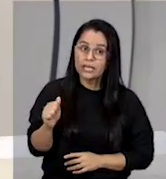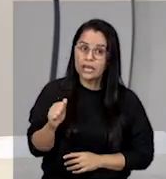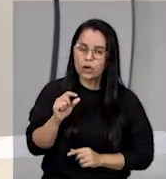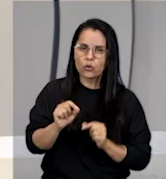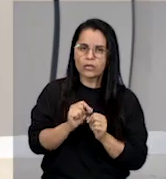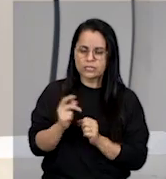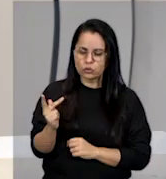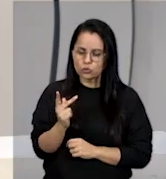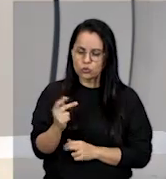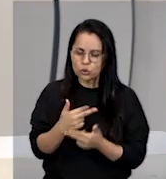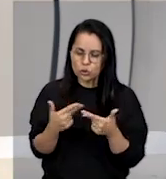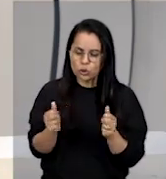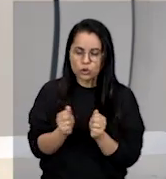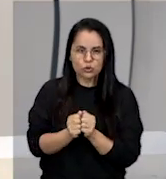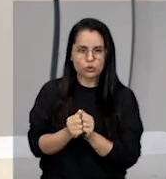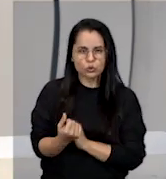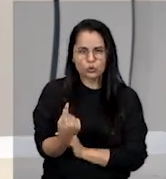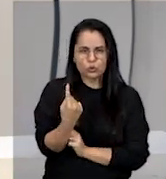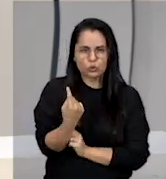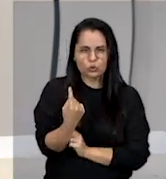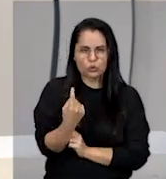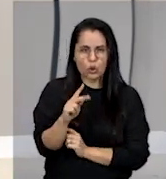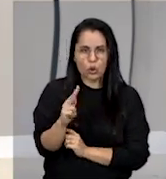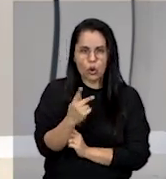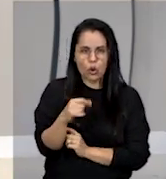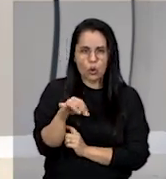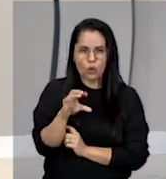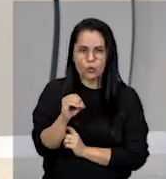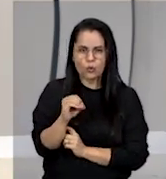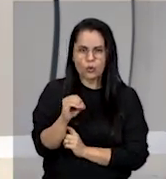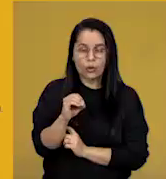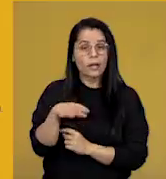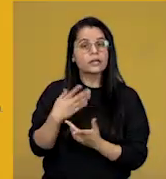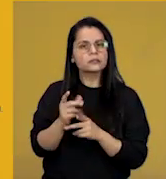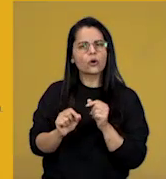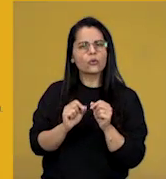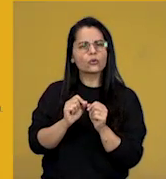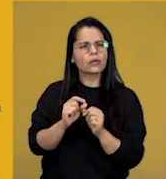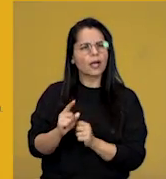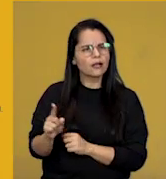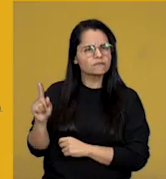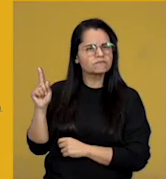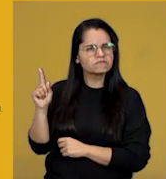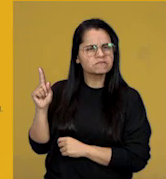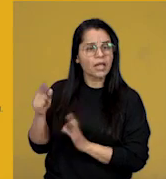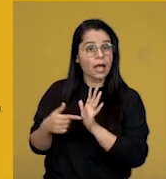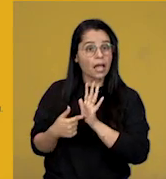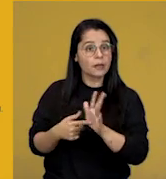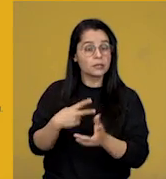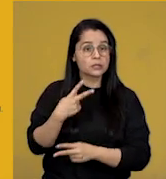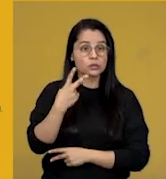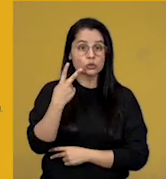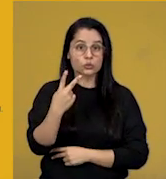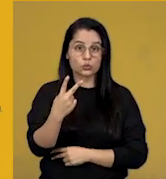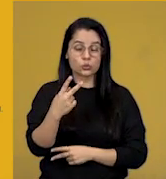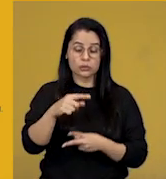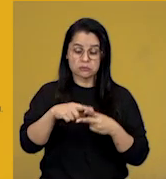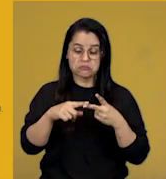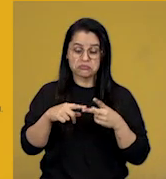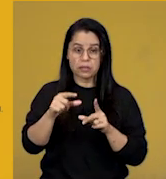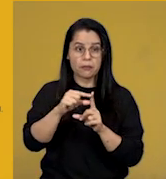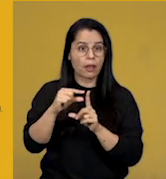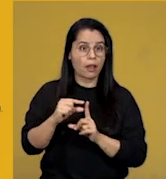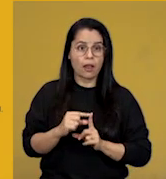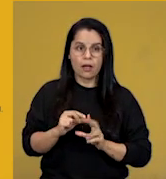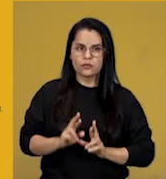juntas, 2 coisas juntas numa só, homo. A homonímia apresenta 2 palavras distintas com origem